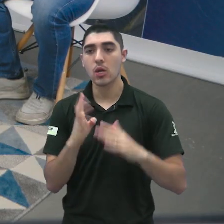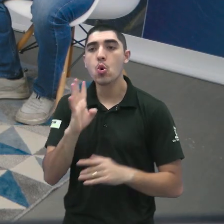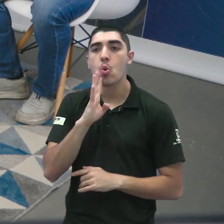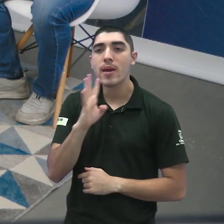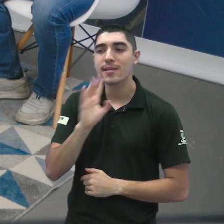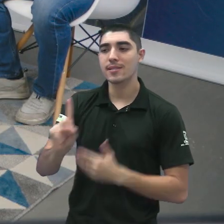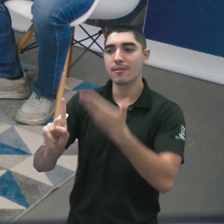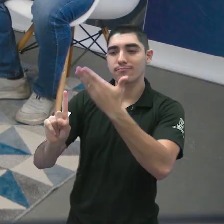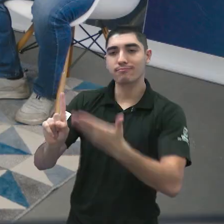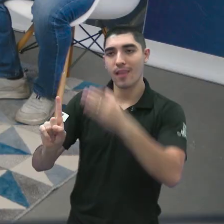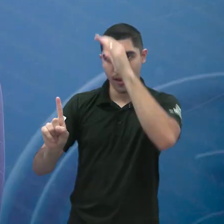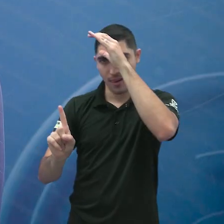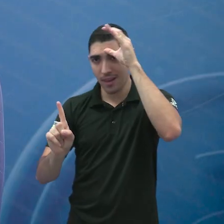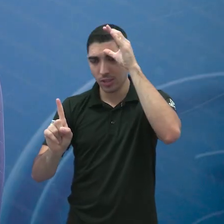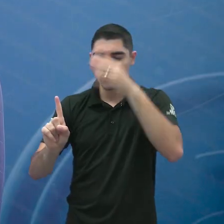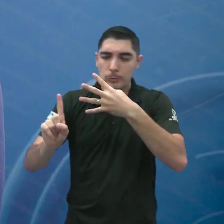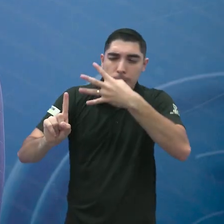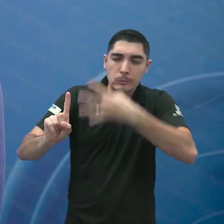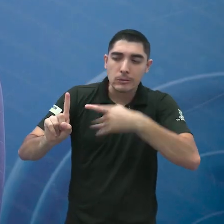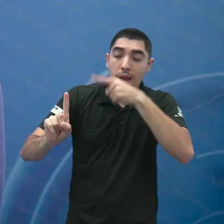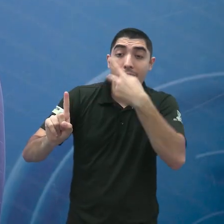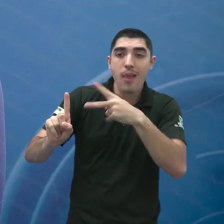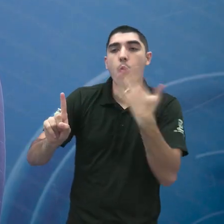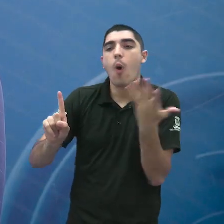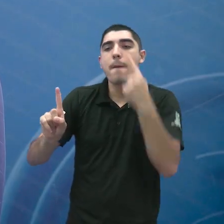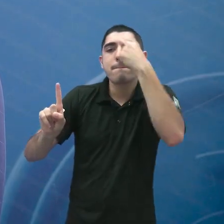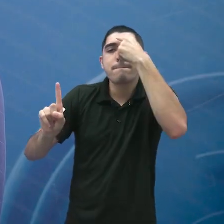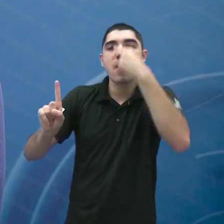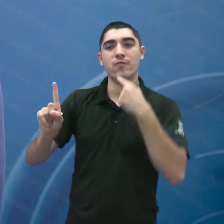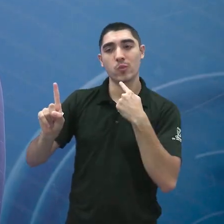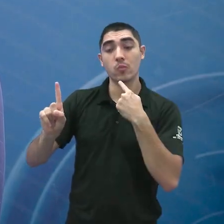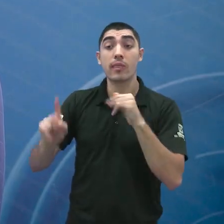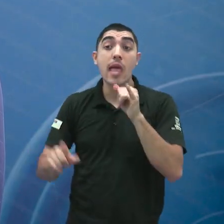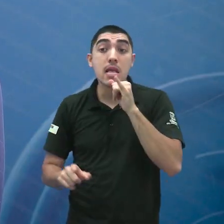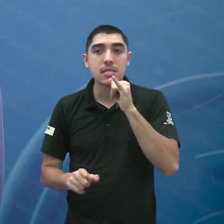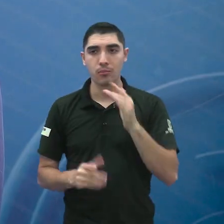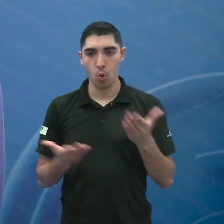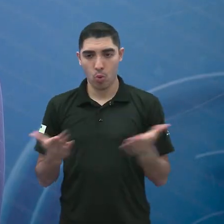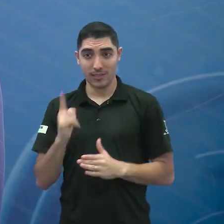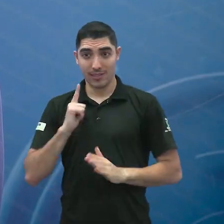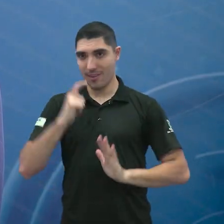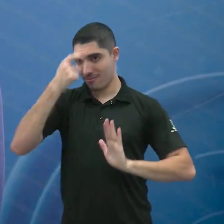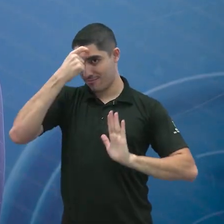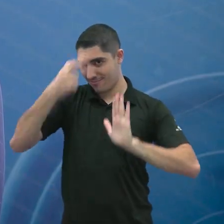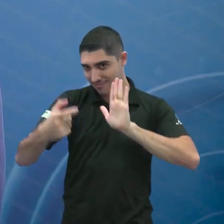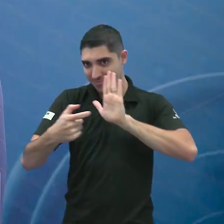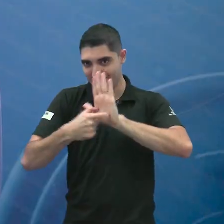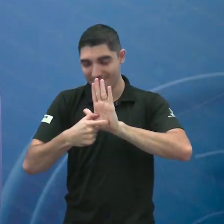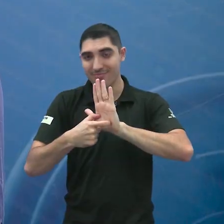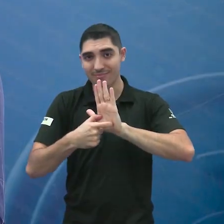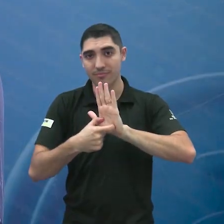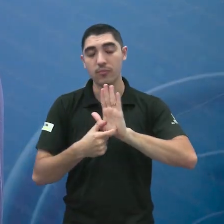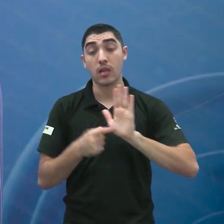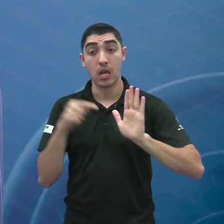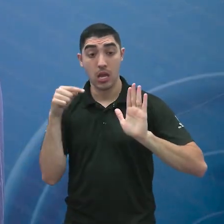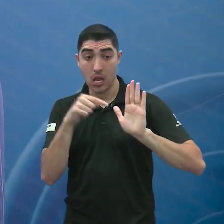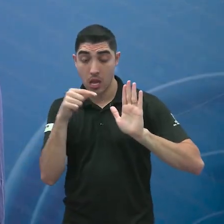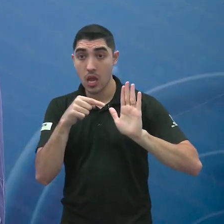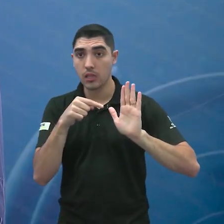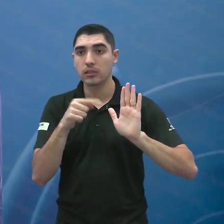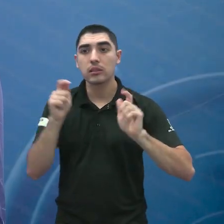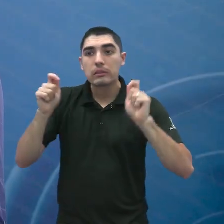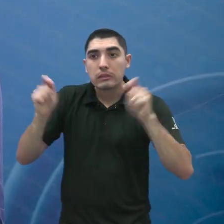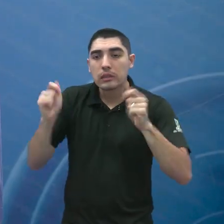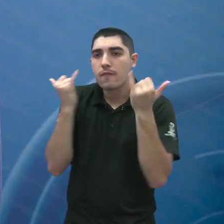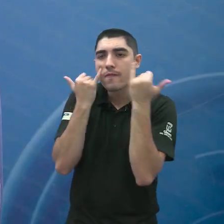do consumidor. E é um tema que todo mundo está falando da inteligência artificial, que a gente fala do machine learning. A gente consegue